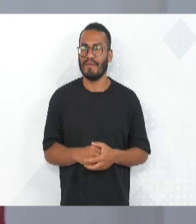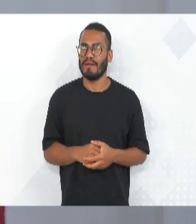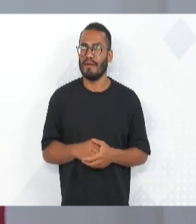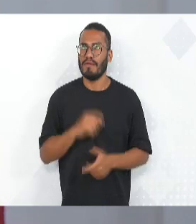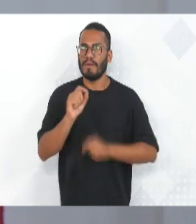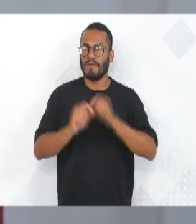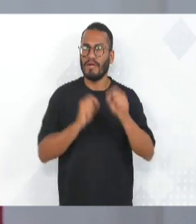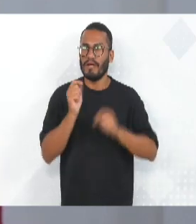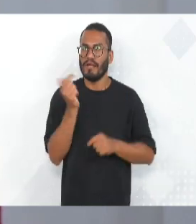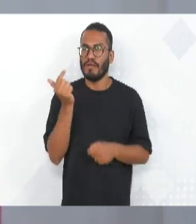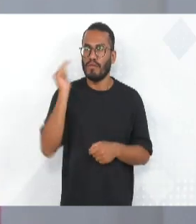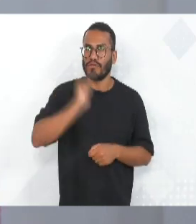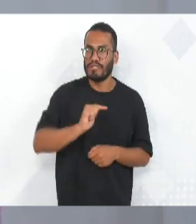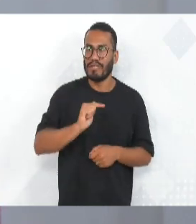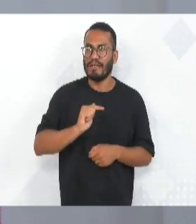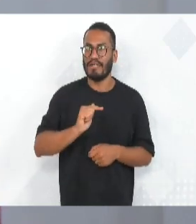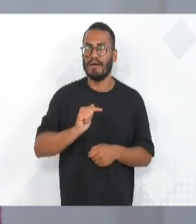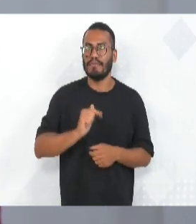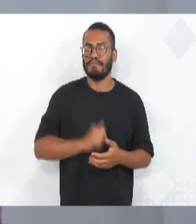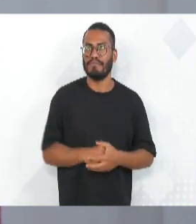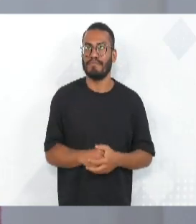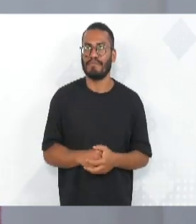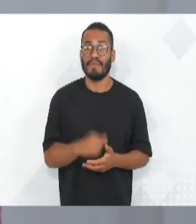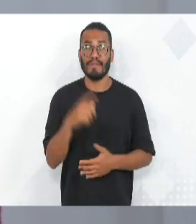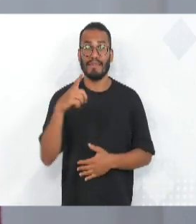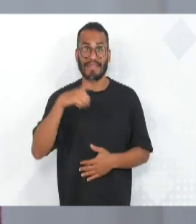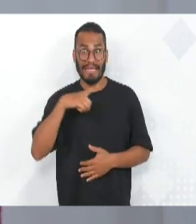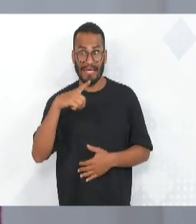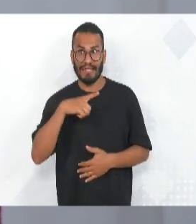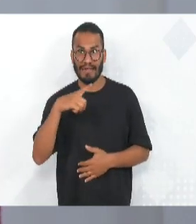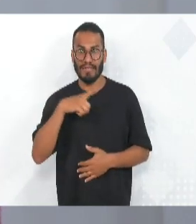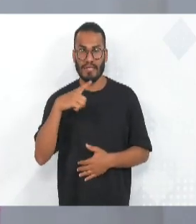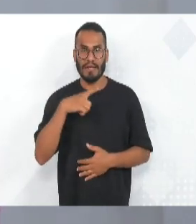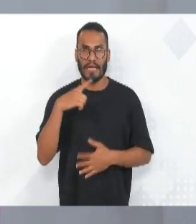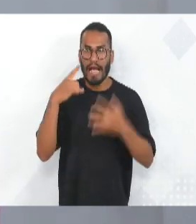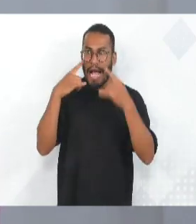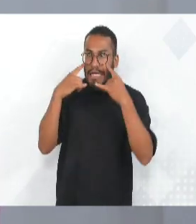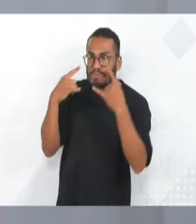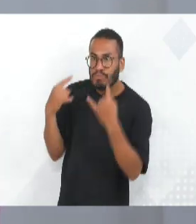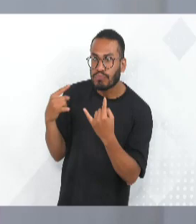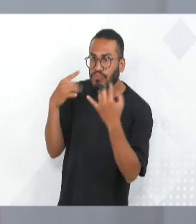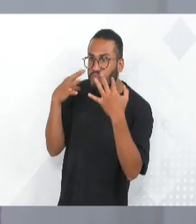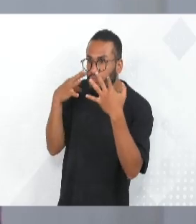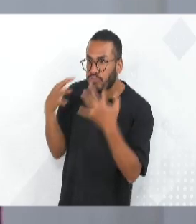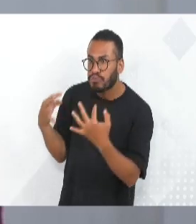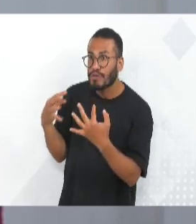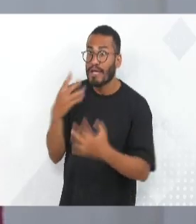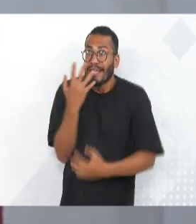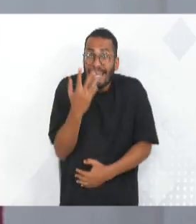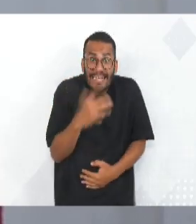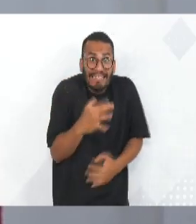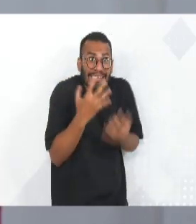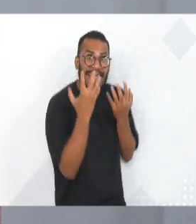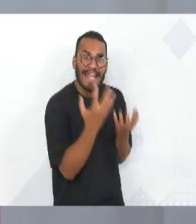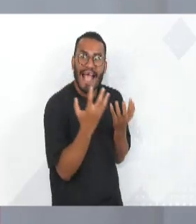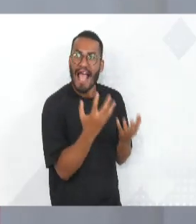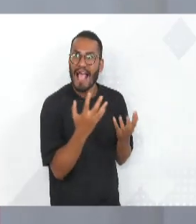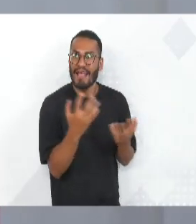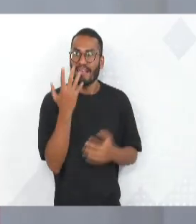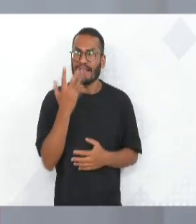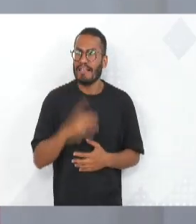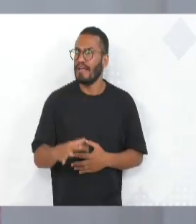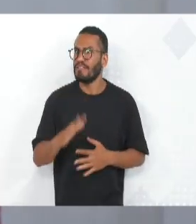para que a gente consiga ter o atrativo e a gente viu as crianças as crianças querem as crianças